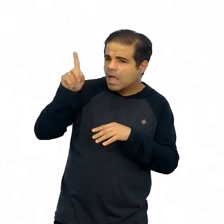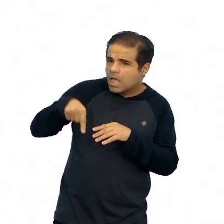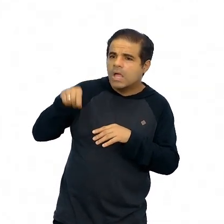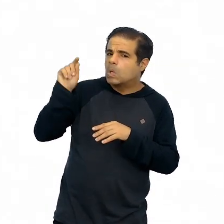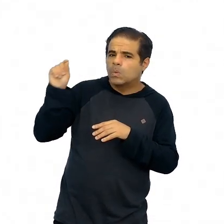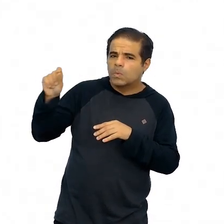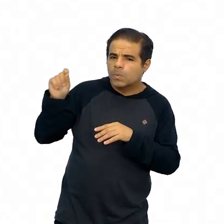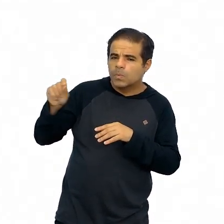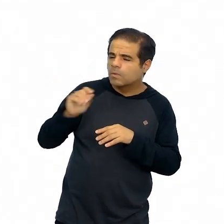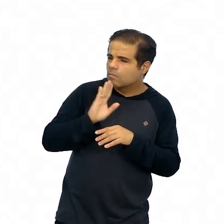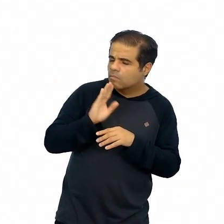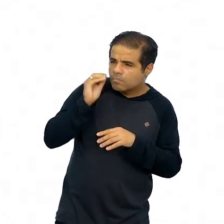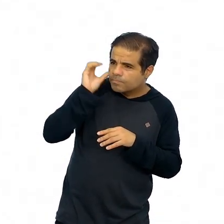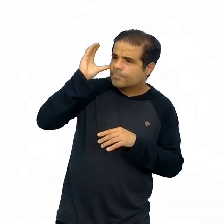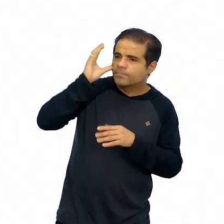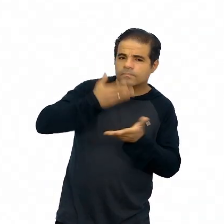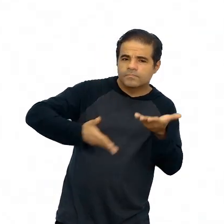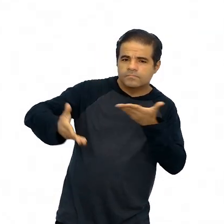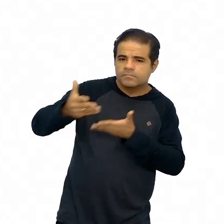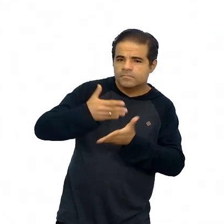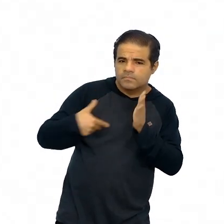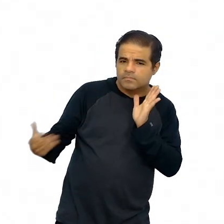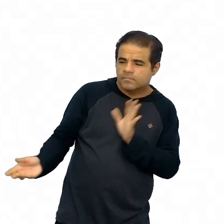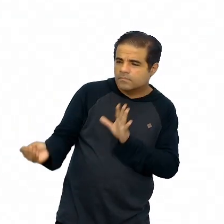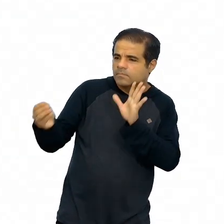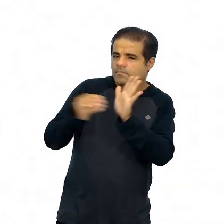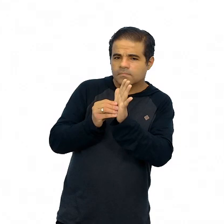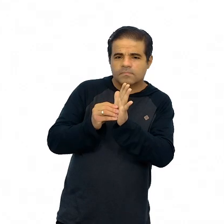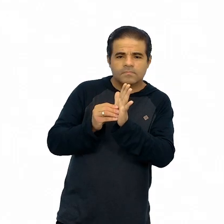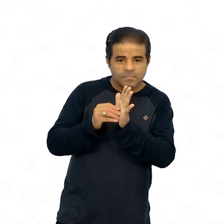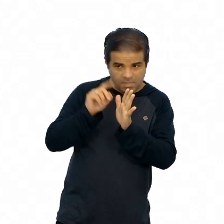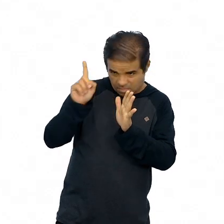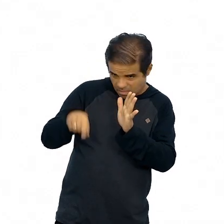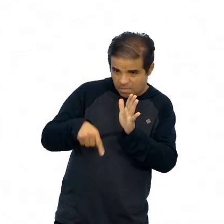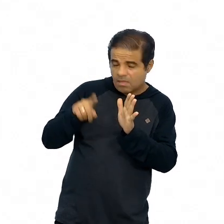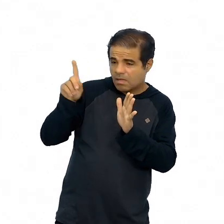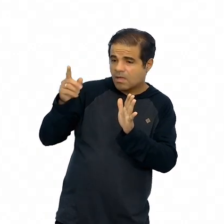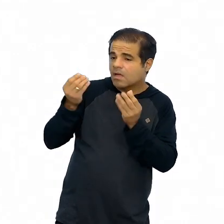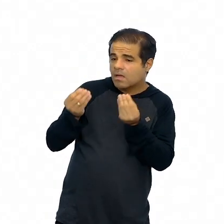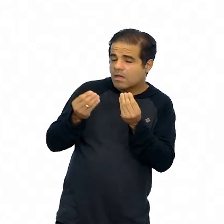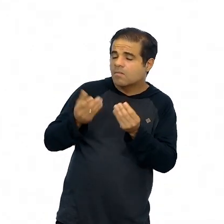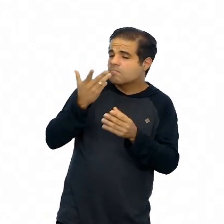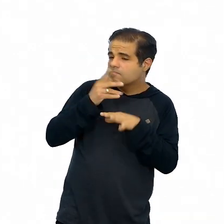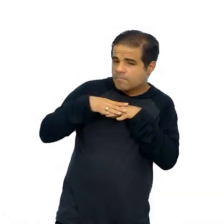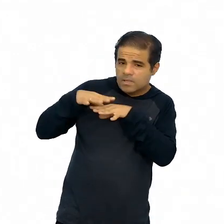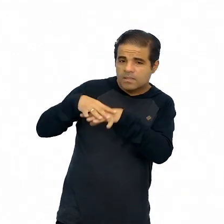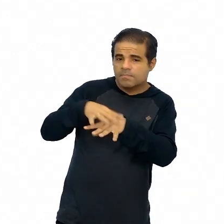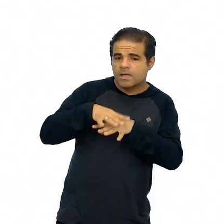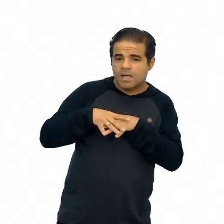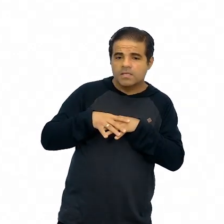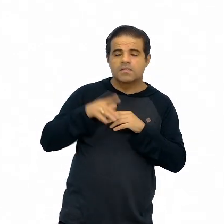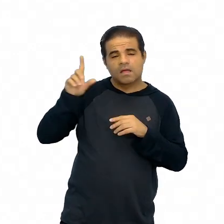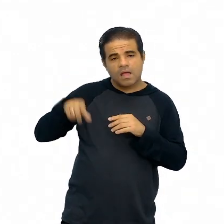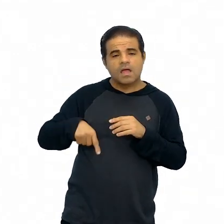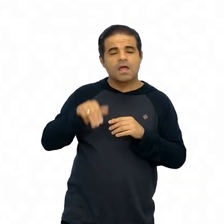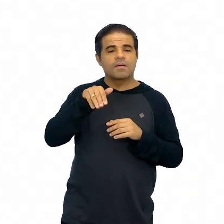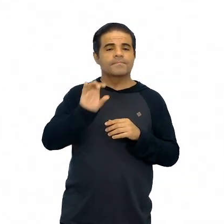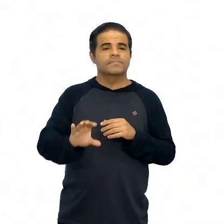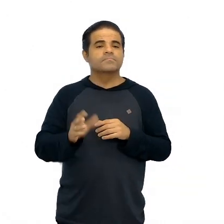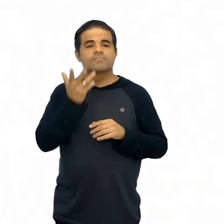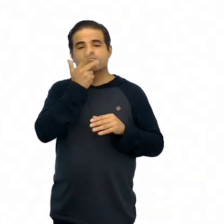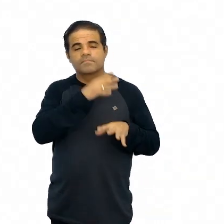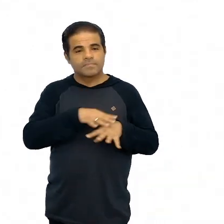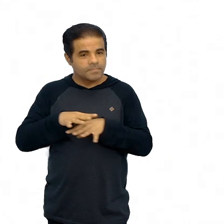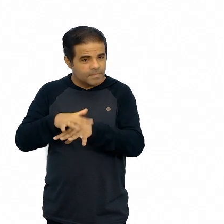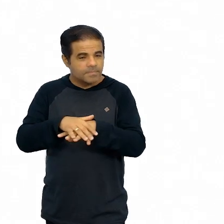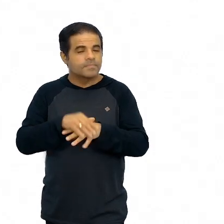que esse conhecimento necessário não é só para a docência, é para a docência em matemática. Então, eles foram lá e dividiram